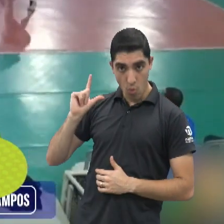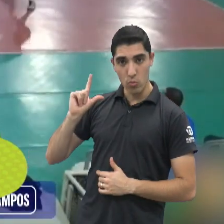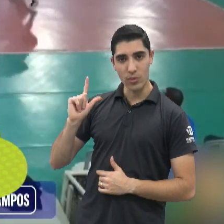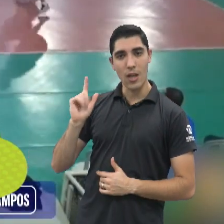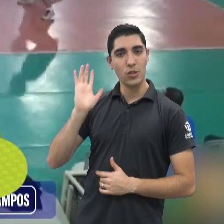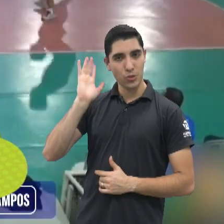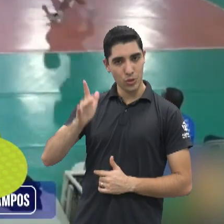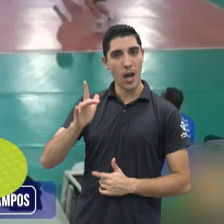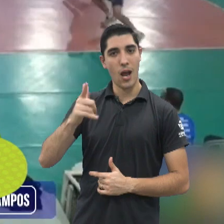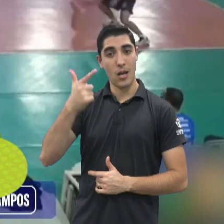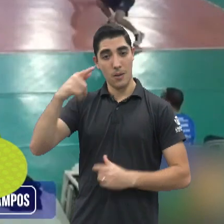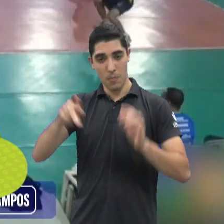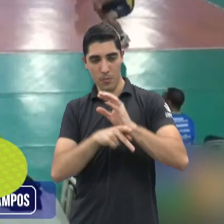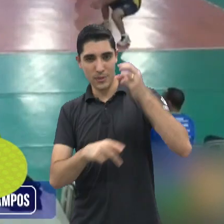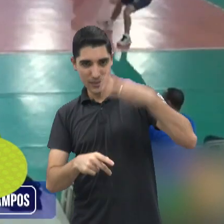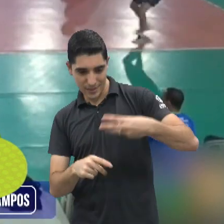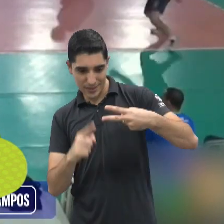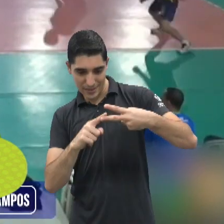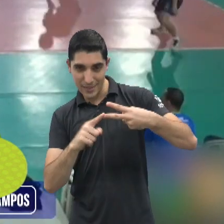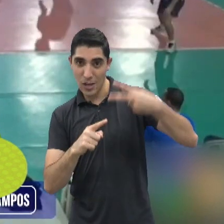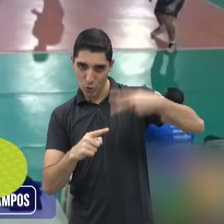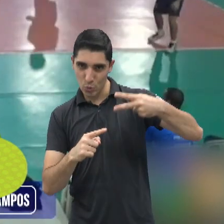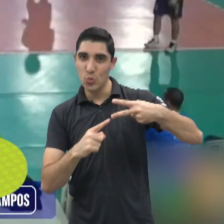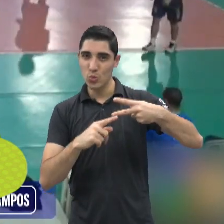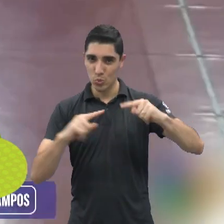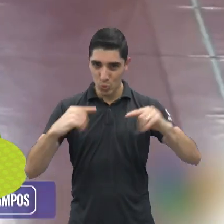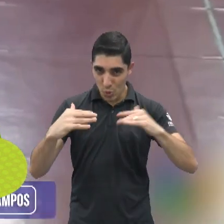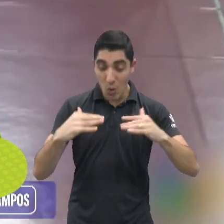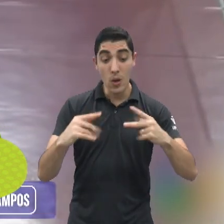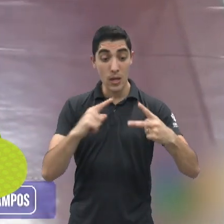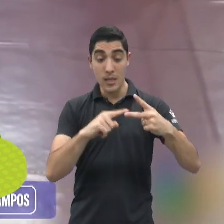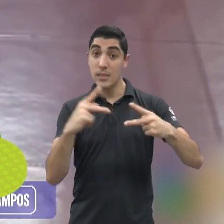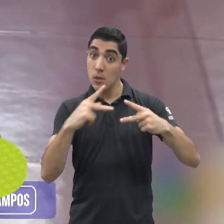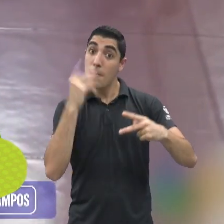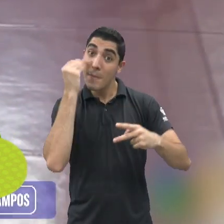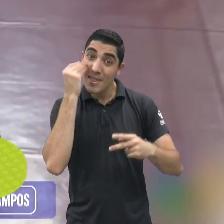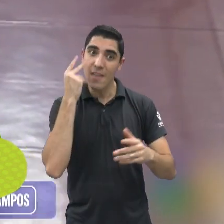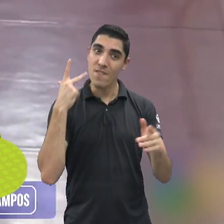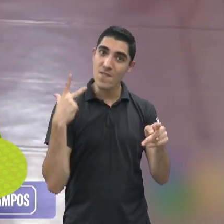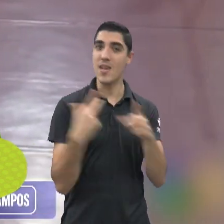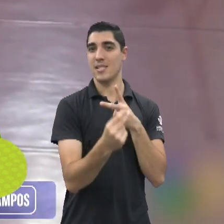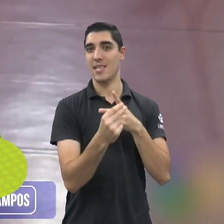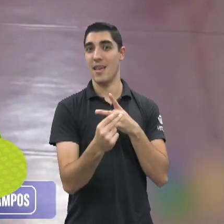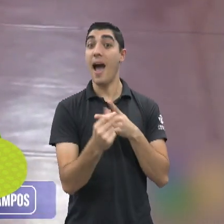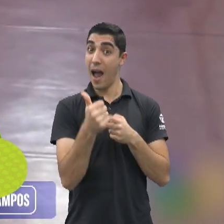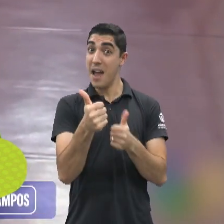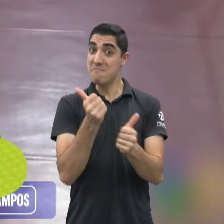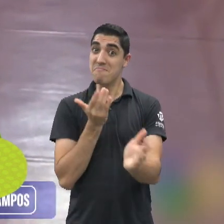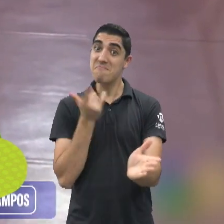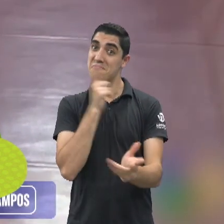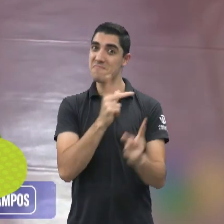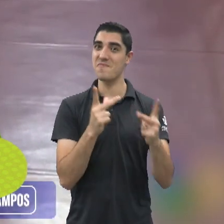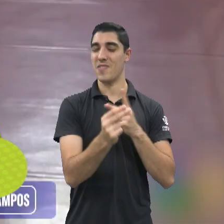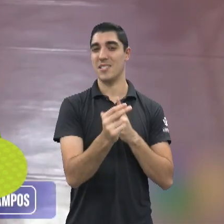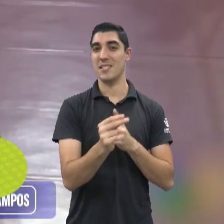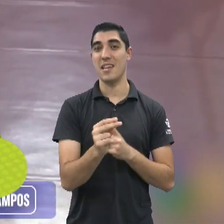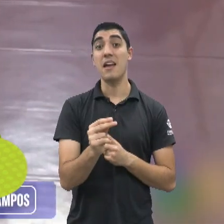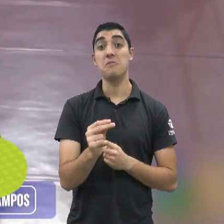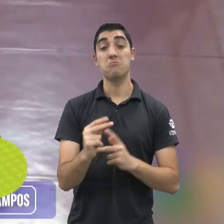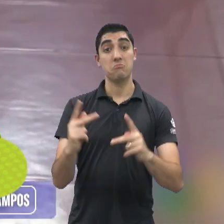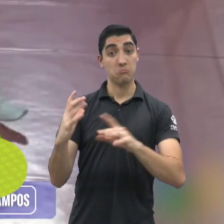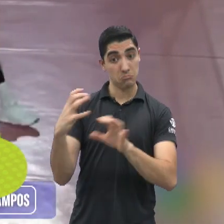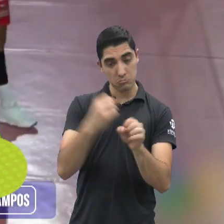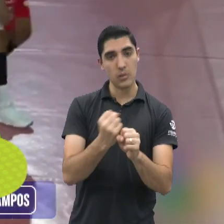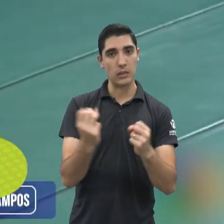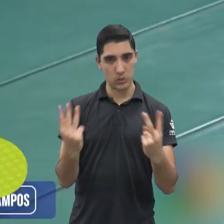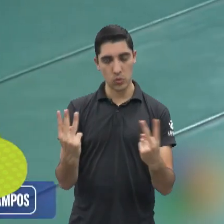da Univap, o São José precisava vencer para forçar o Golden Set no final. E foi o que aconteceu. Mais uma vez, 3-2,